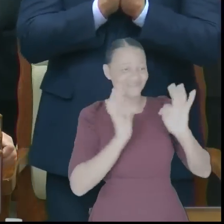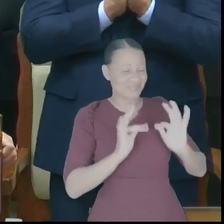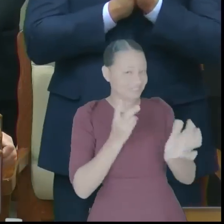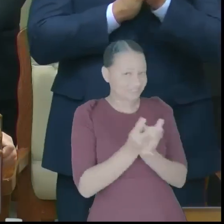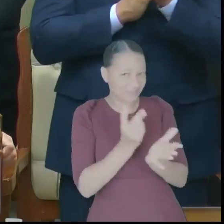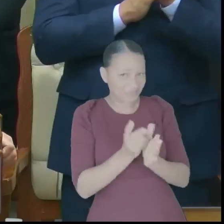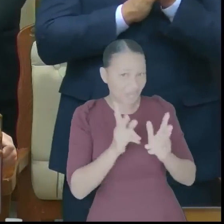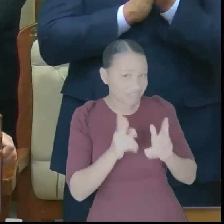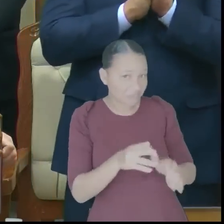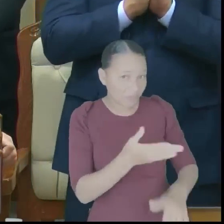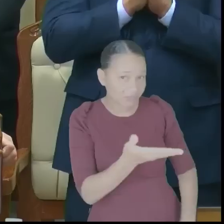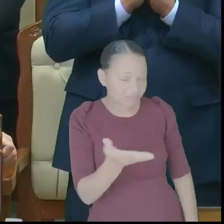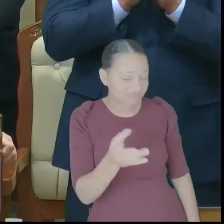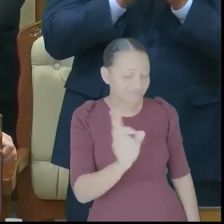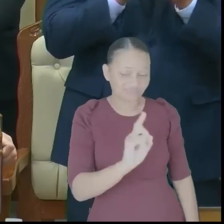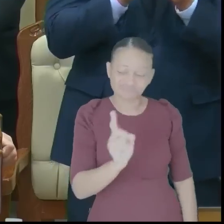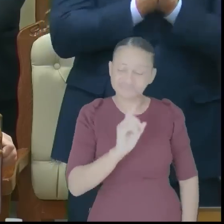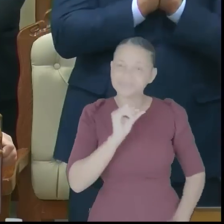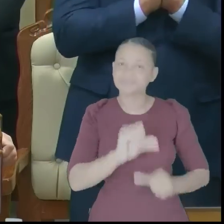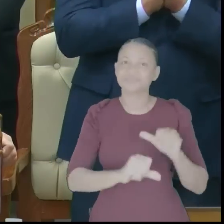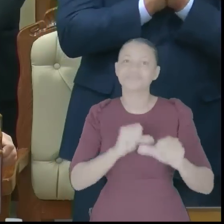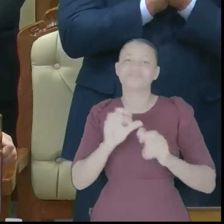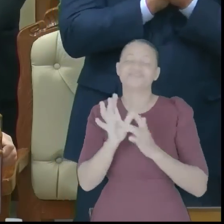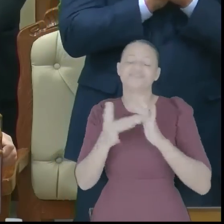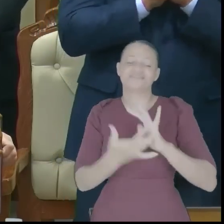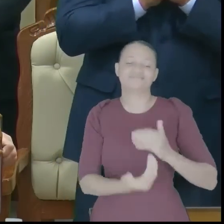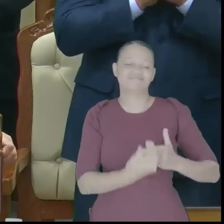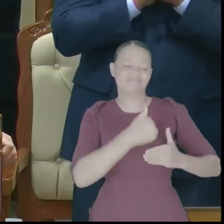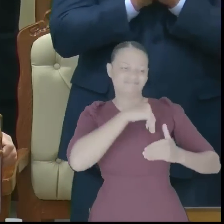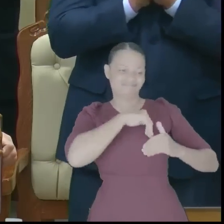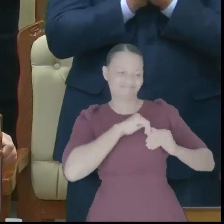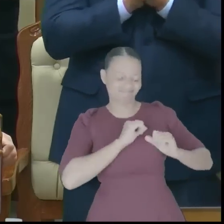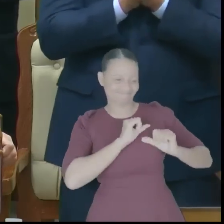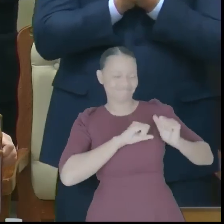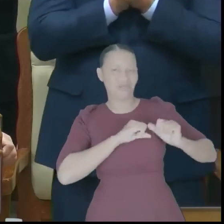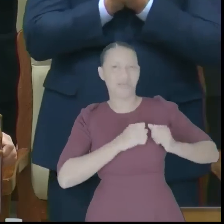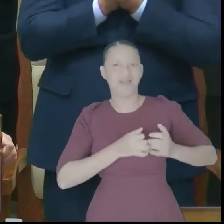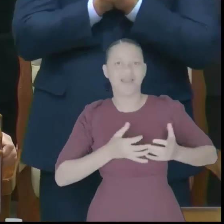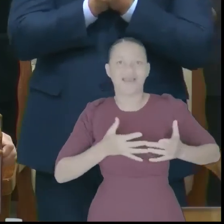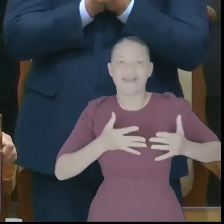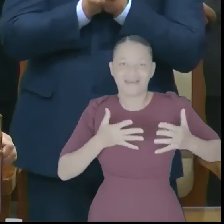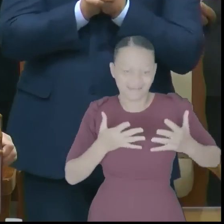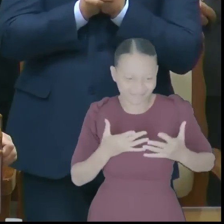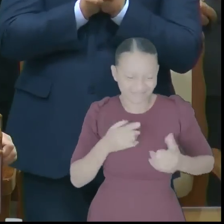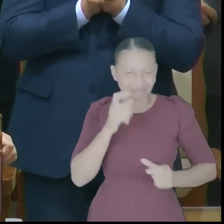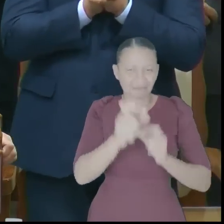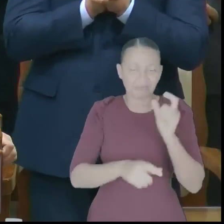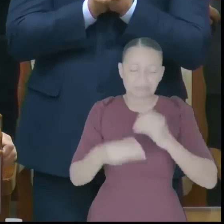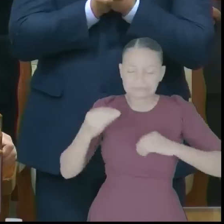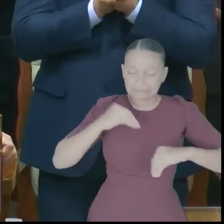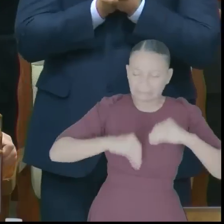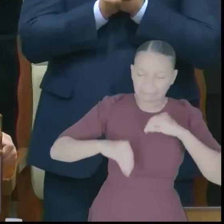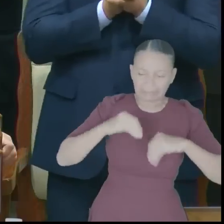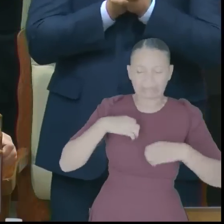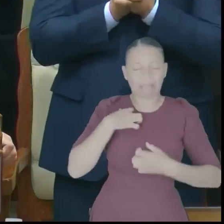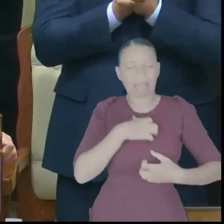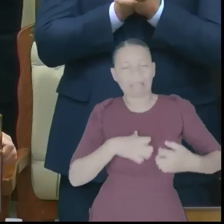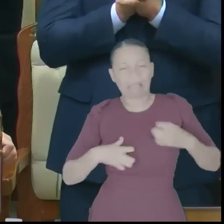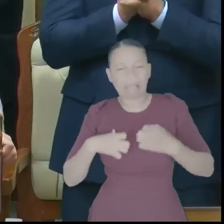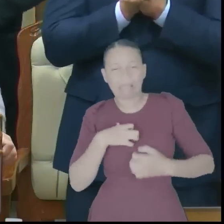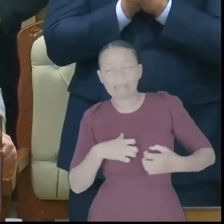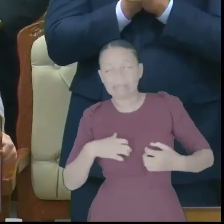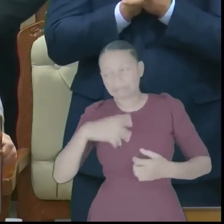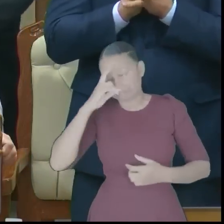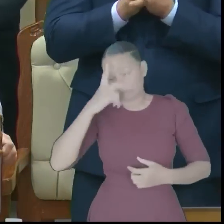assim. Mudou quando Cristo entrou nas nossas vidas. Aqui tinha gente deprimida, triste, angustiada, querendo